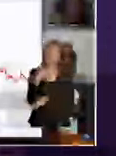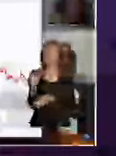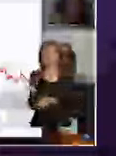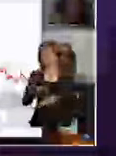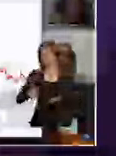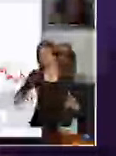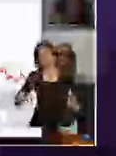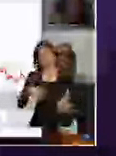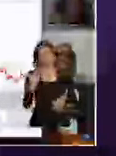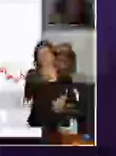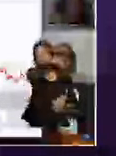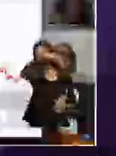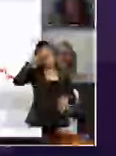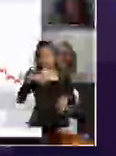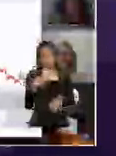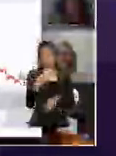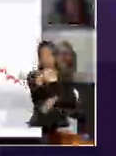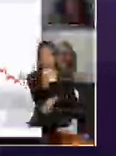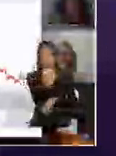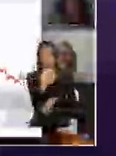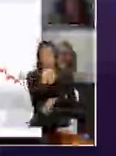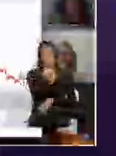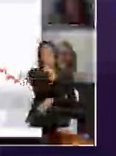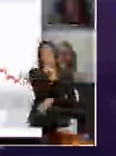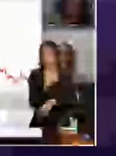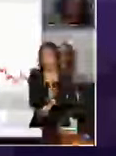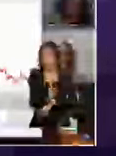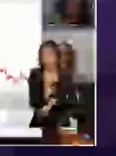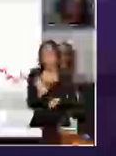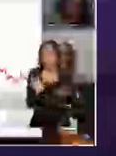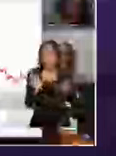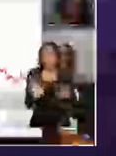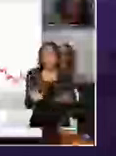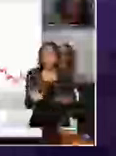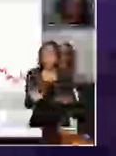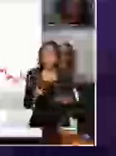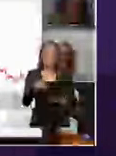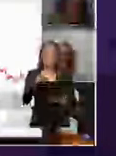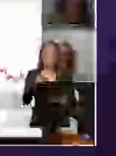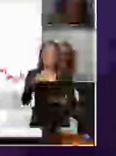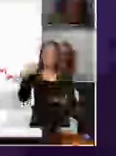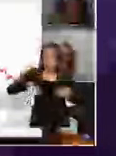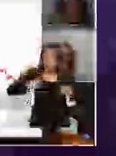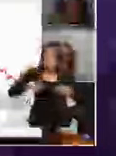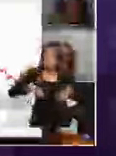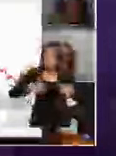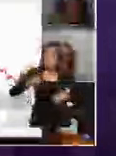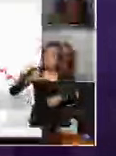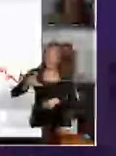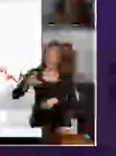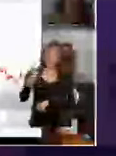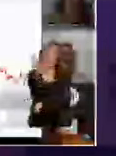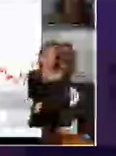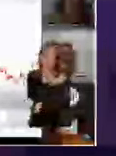crianças, seja na faixa adulta. Mas é importante observar que, em meio à pressão das vacinas com o público